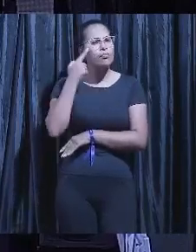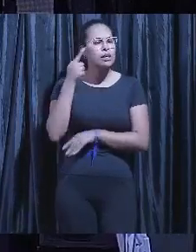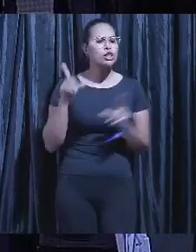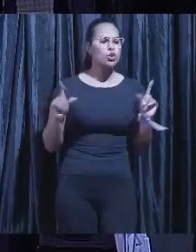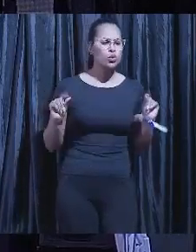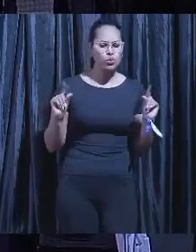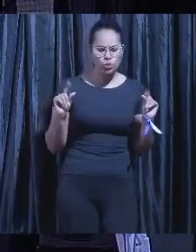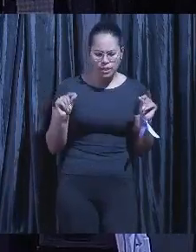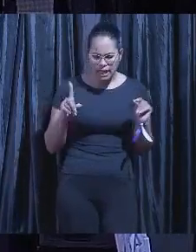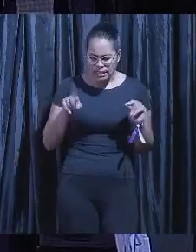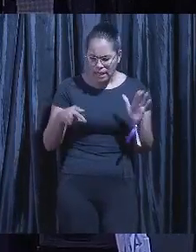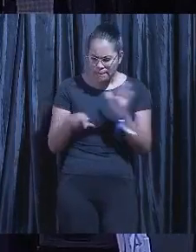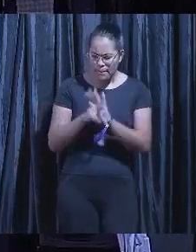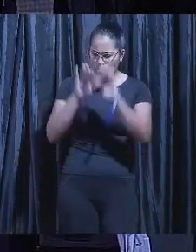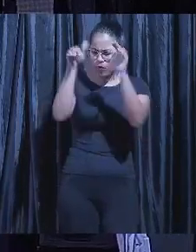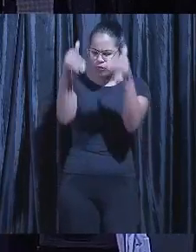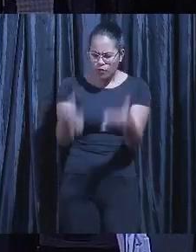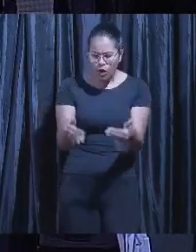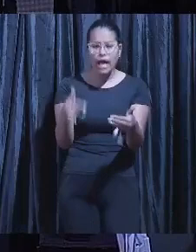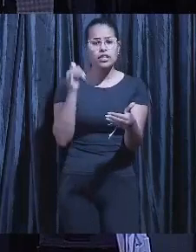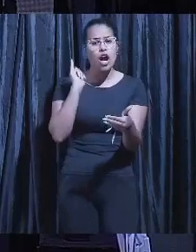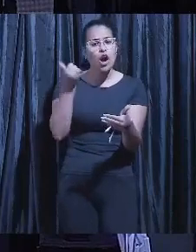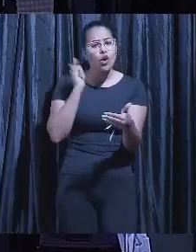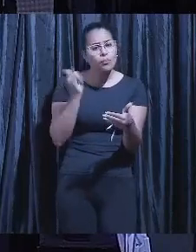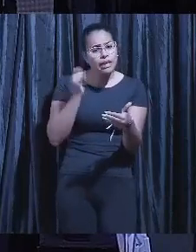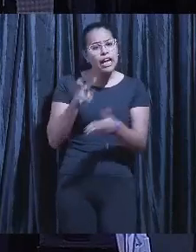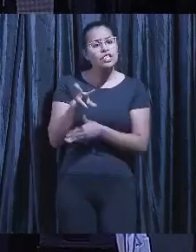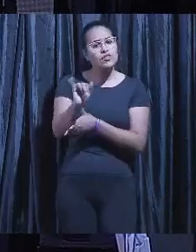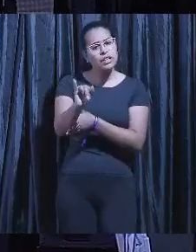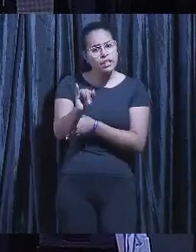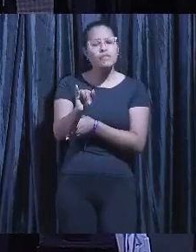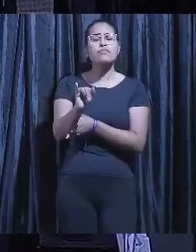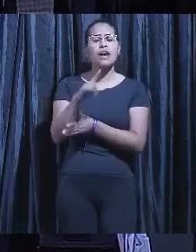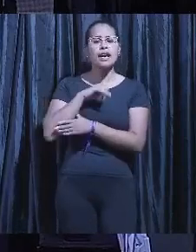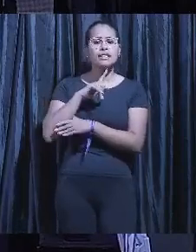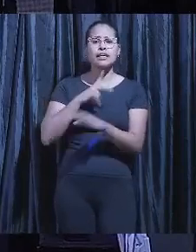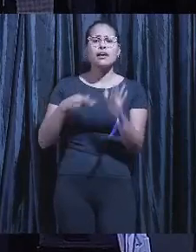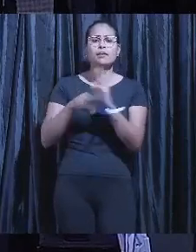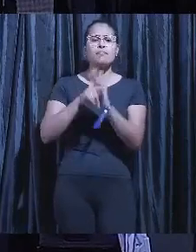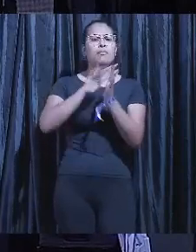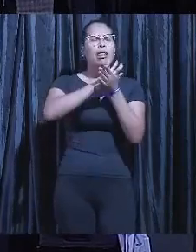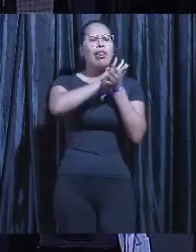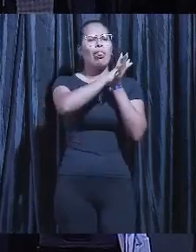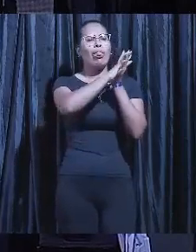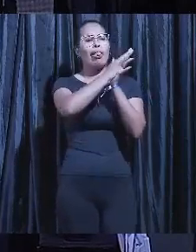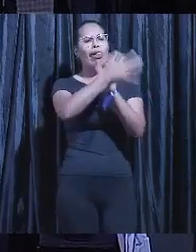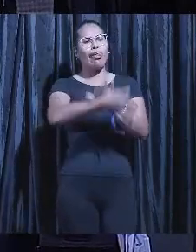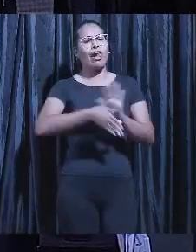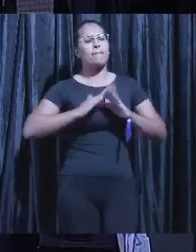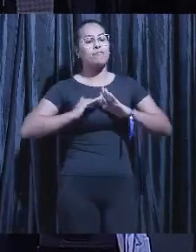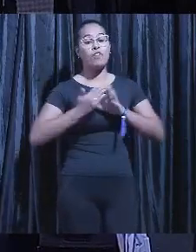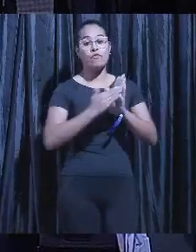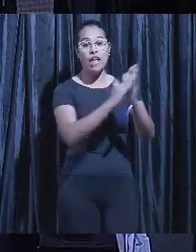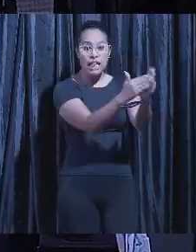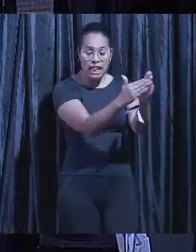está voltada a uma narrativa que vai criminalizar os territórios favelados e periféricos, que está